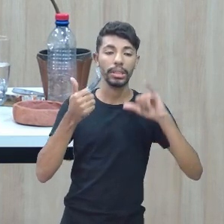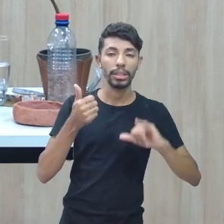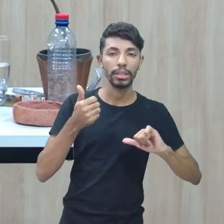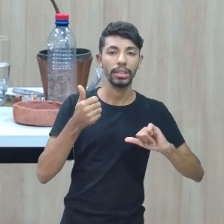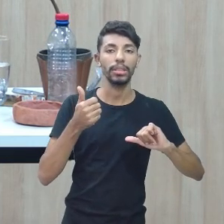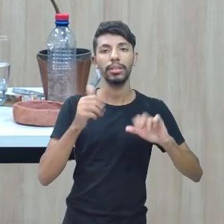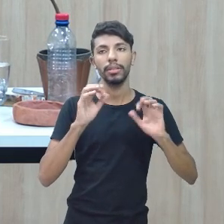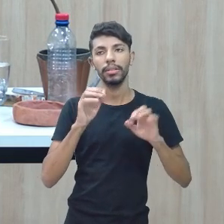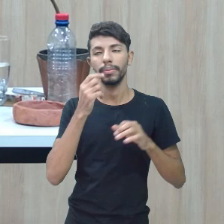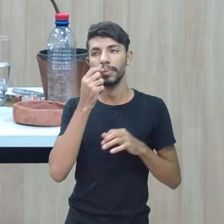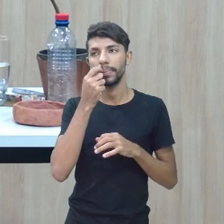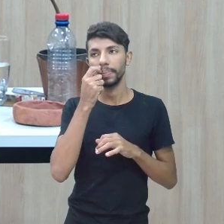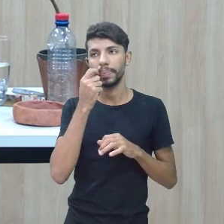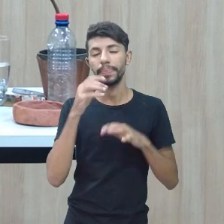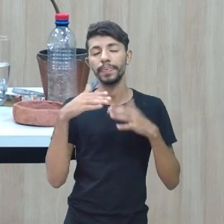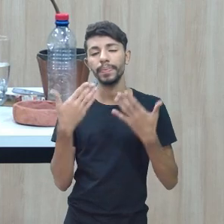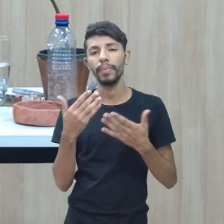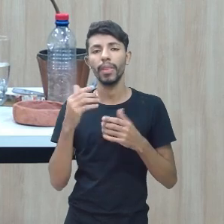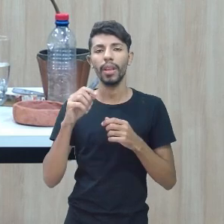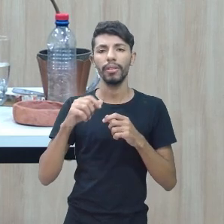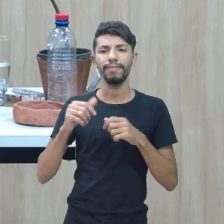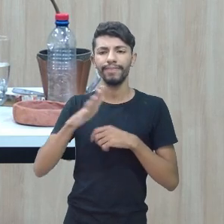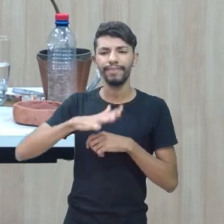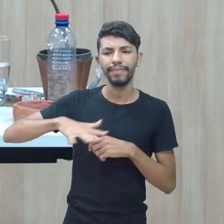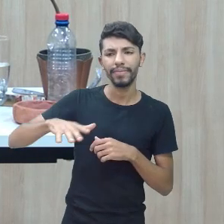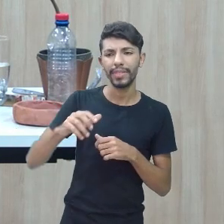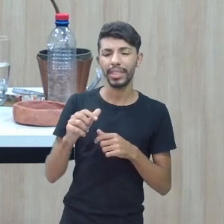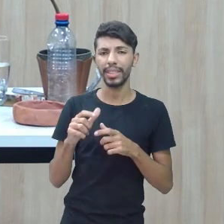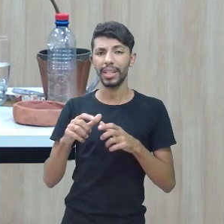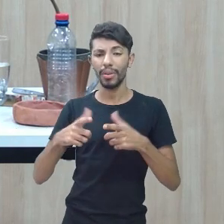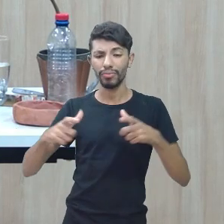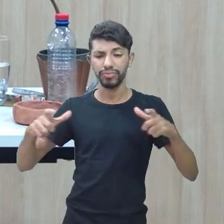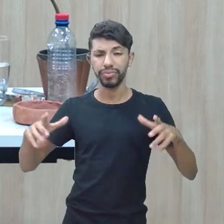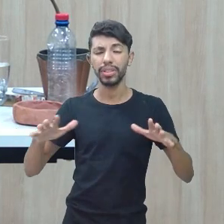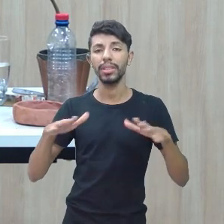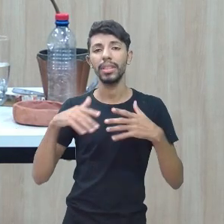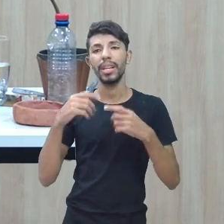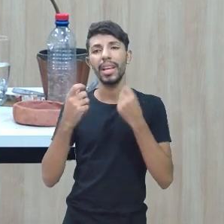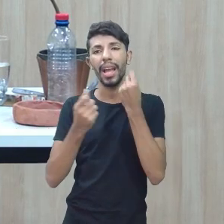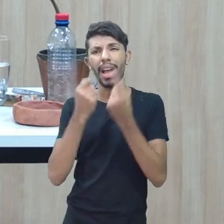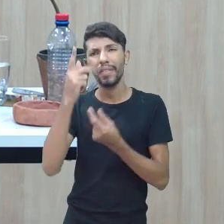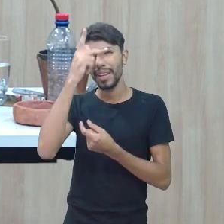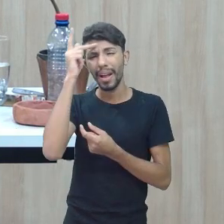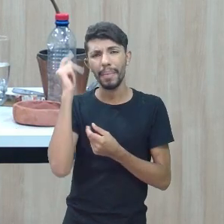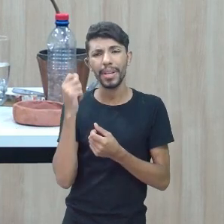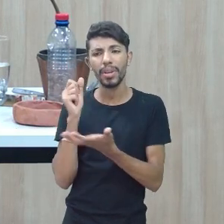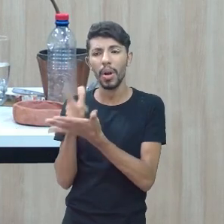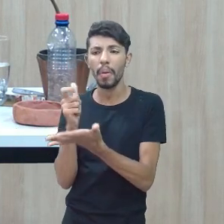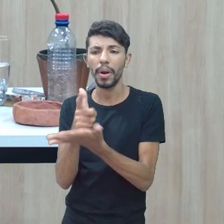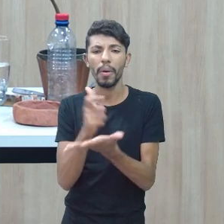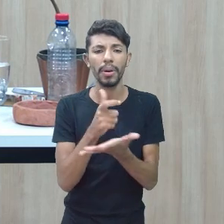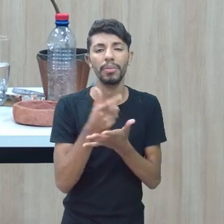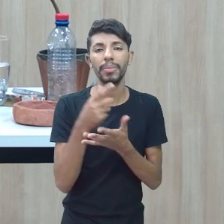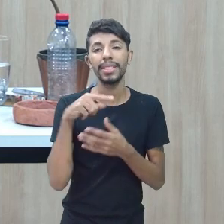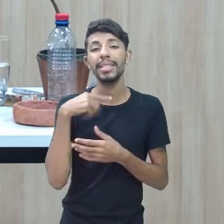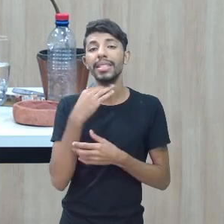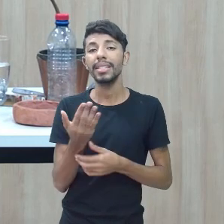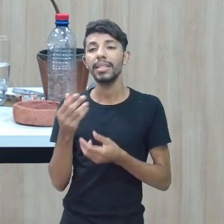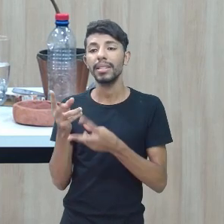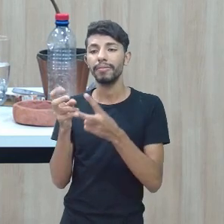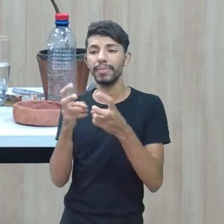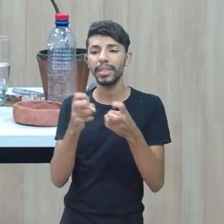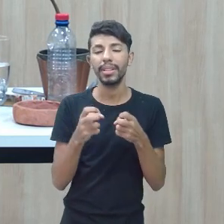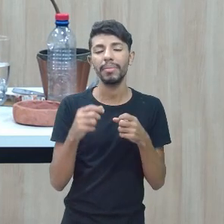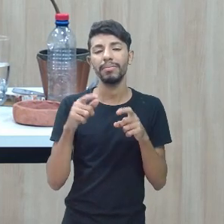é bem vasto e às vezes tem pessoas que começam a comprar sem observar e sem receber a dica do